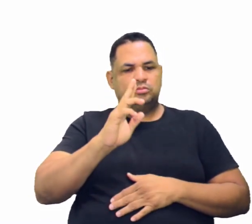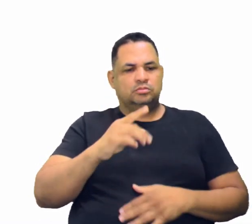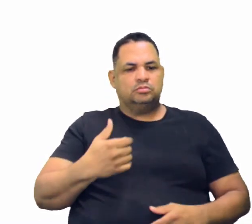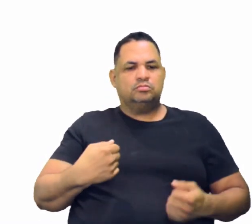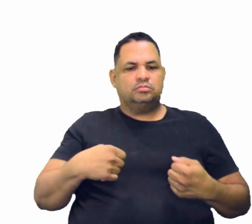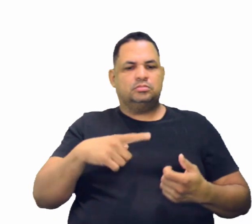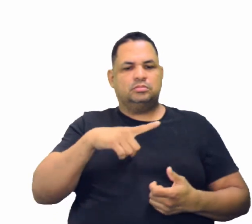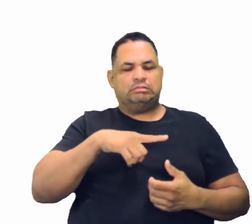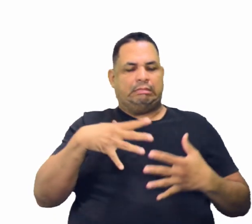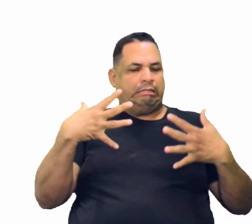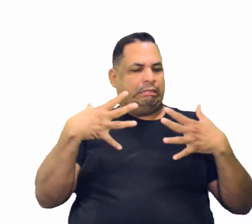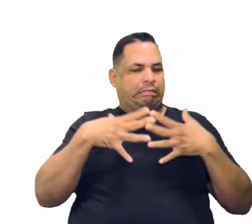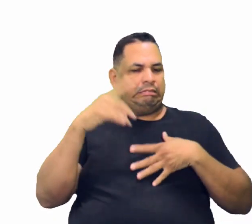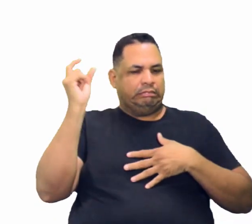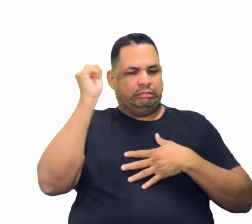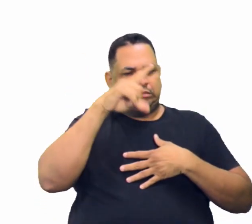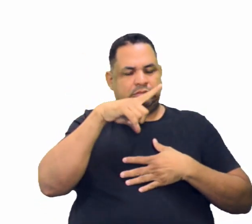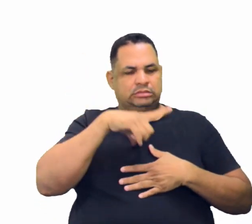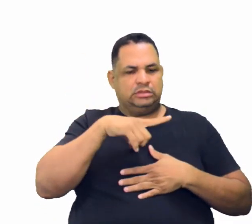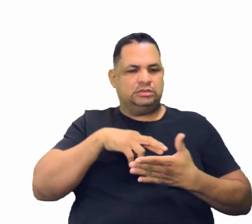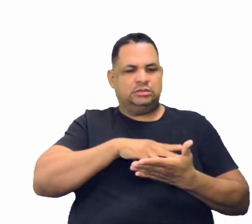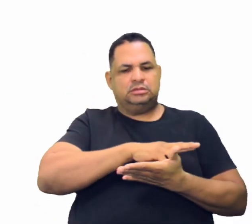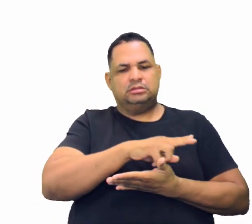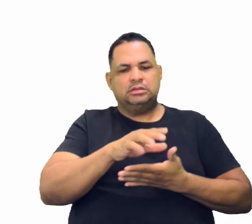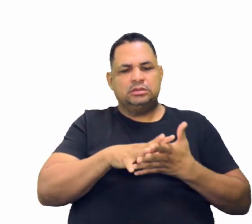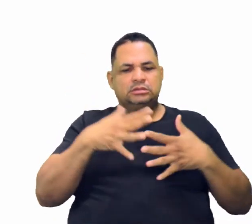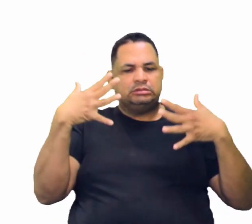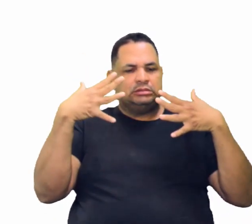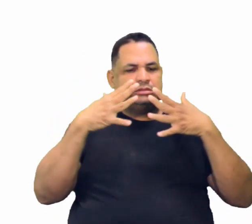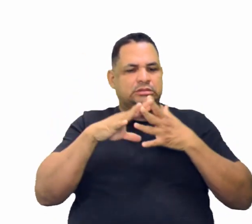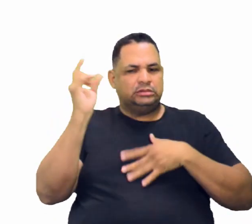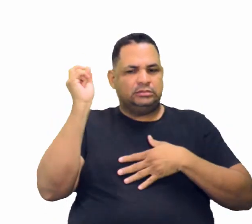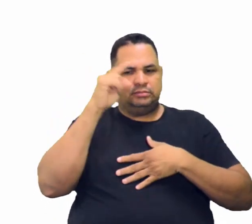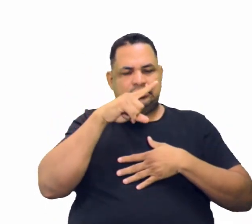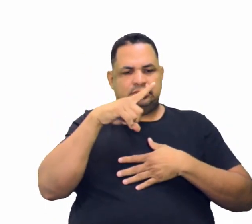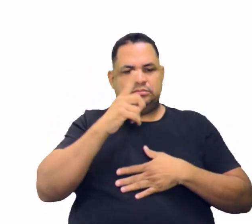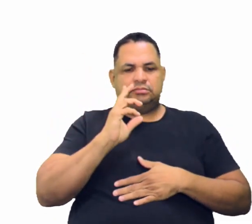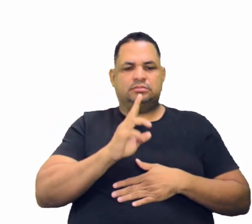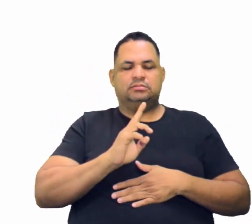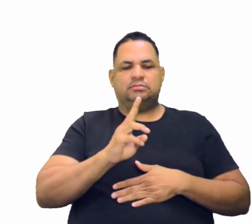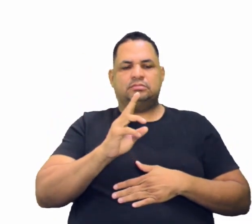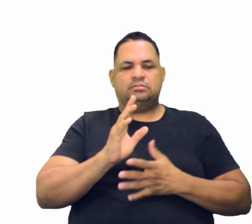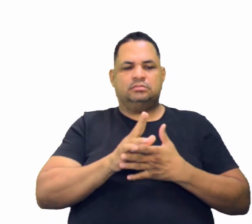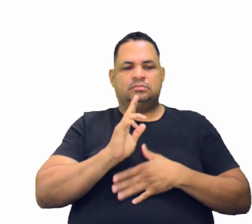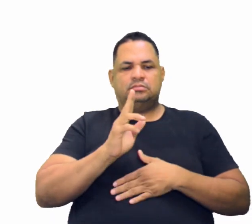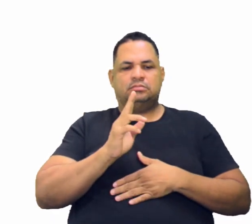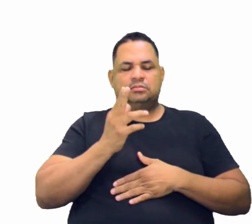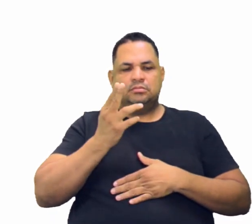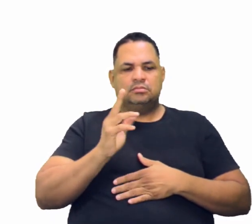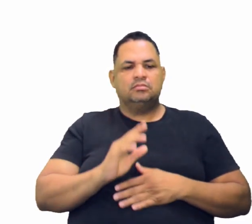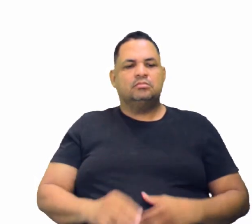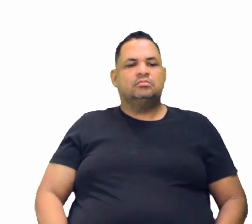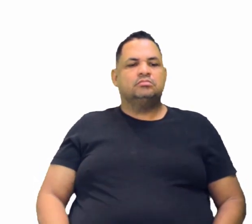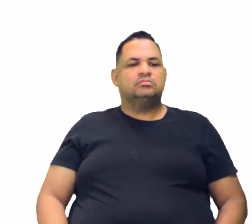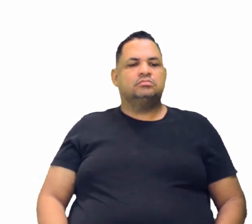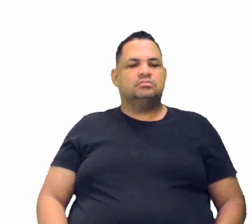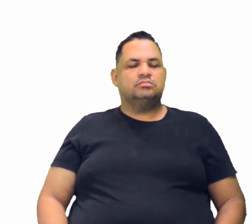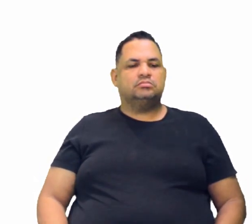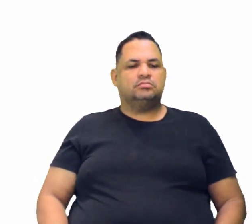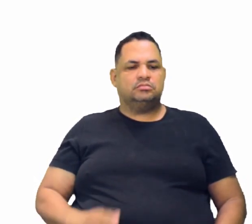Ok. Pode haver sérias complicações? Então, sempre permanecendo